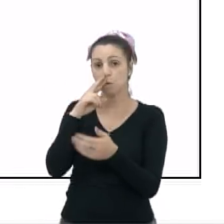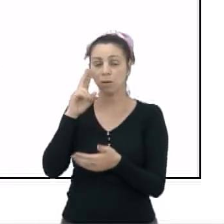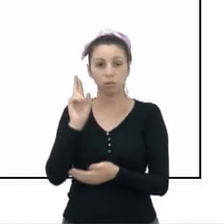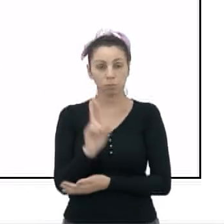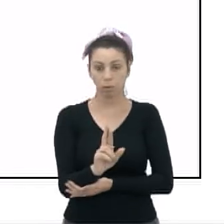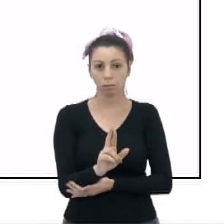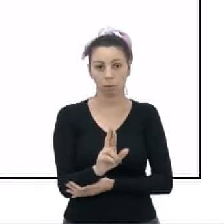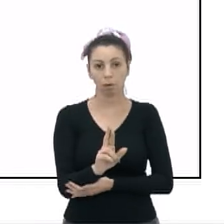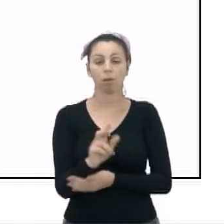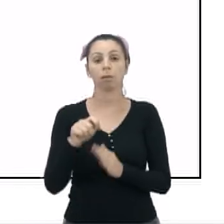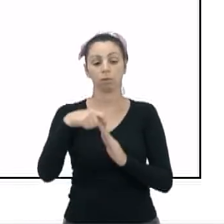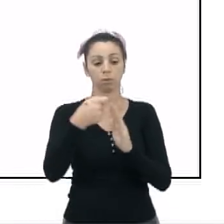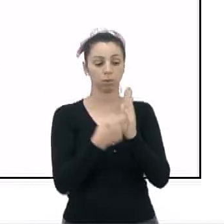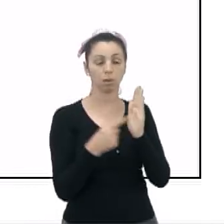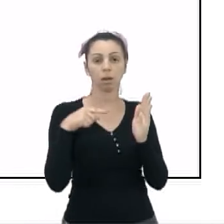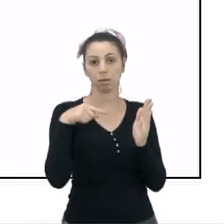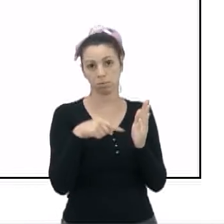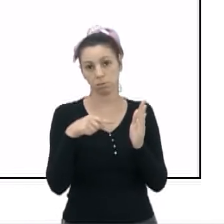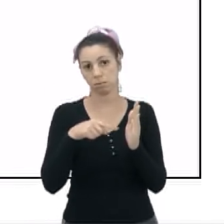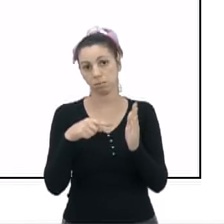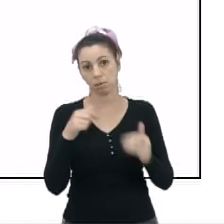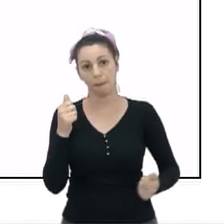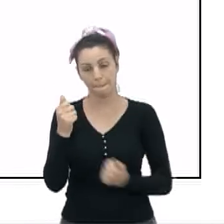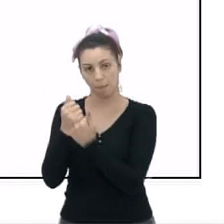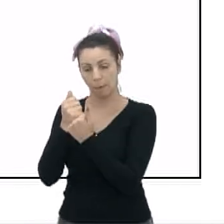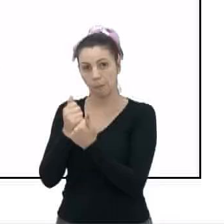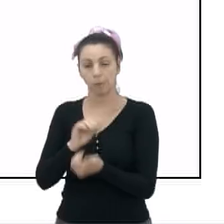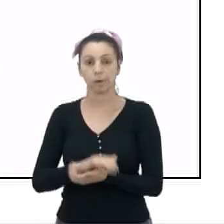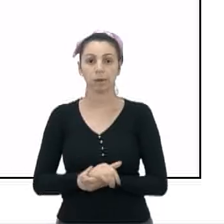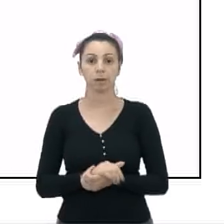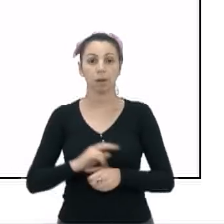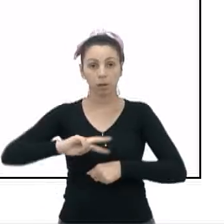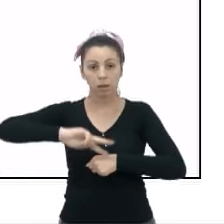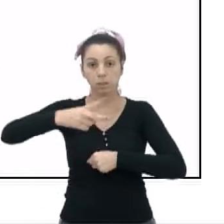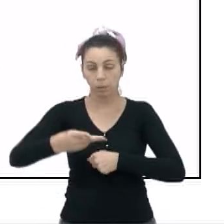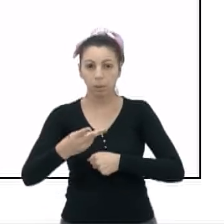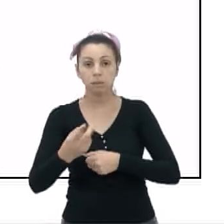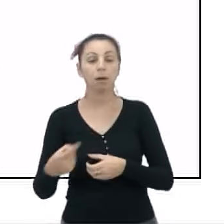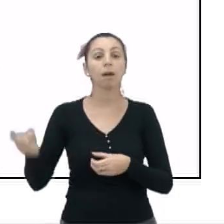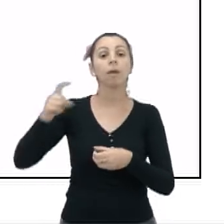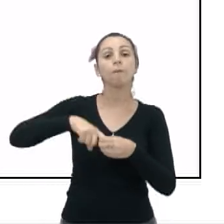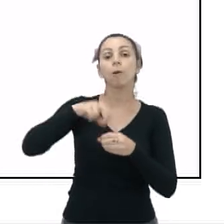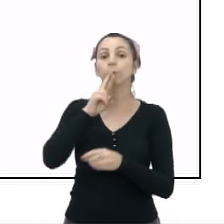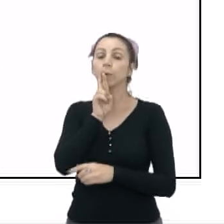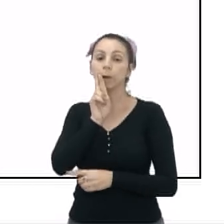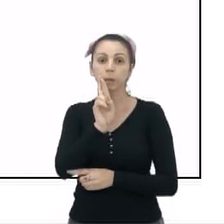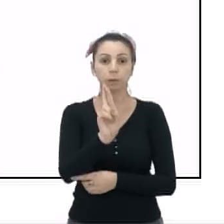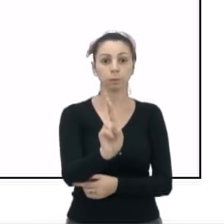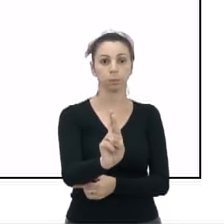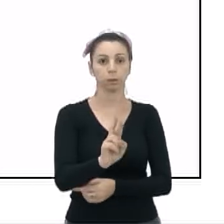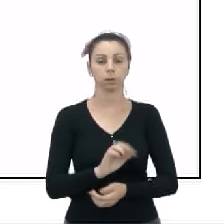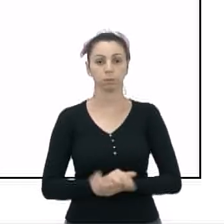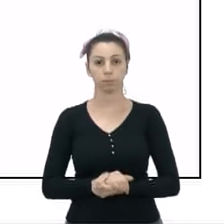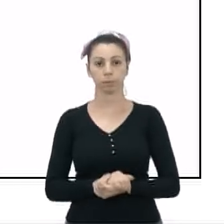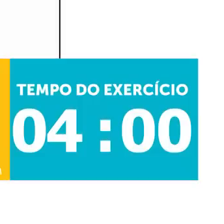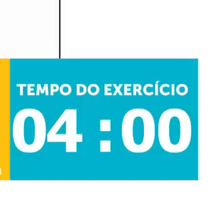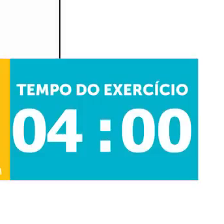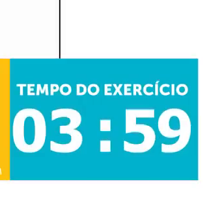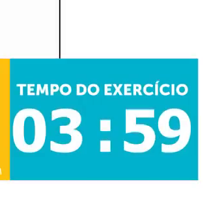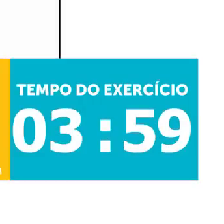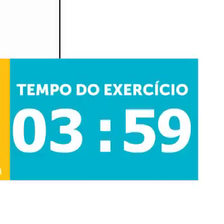responder com base na leitura do texto que eu fiz anteriormente e já na sequência eu volto com a resolução dessas atividades.